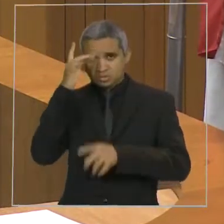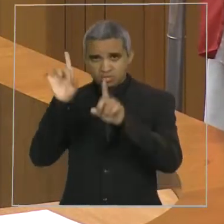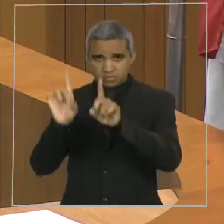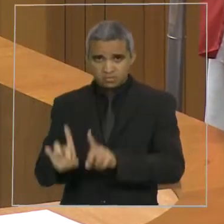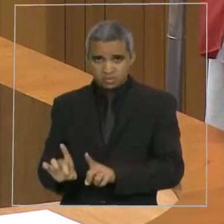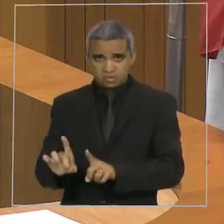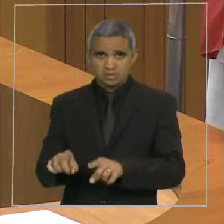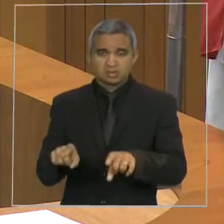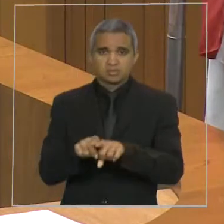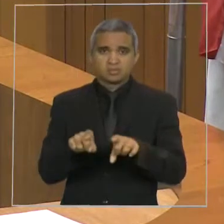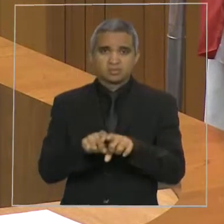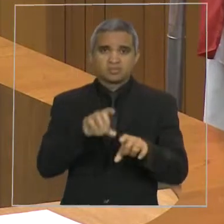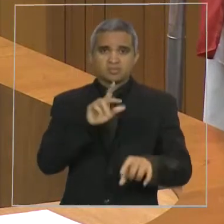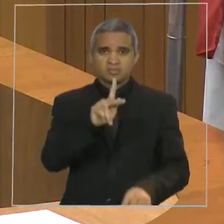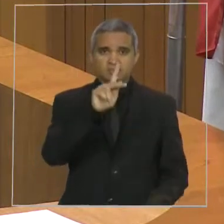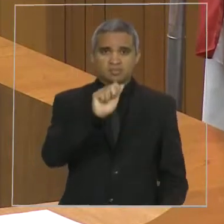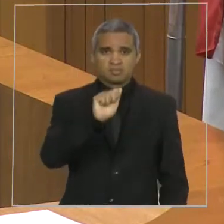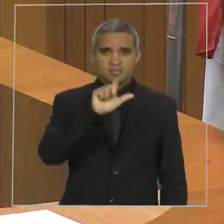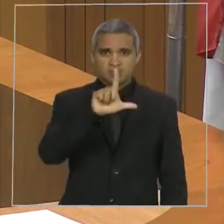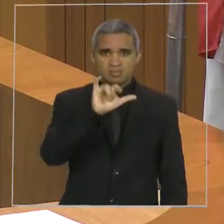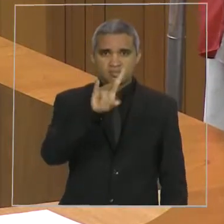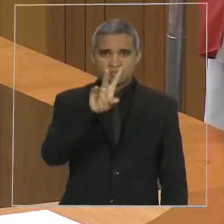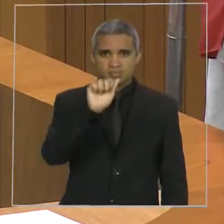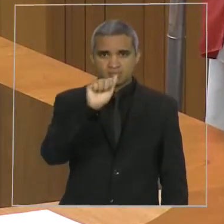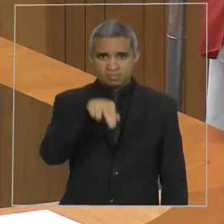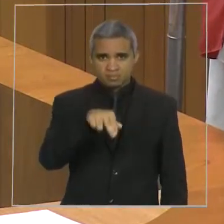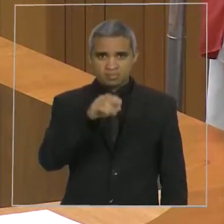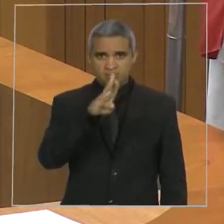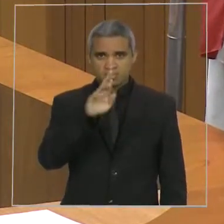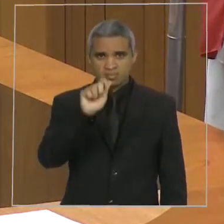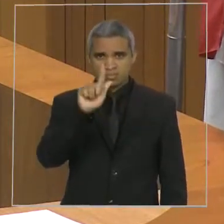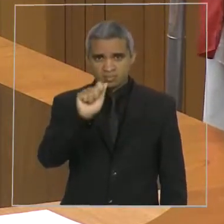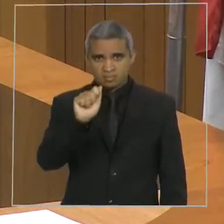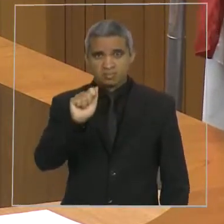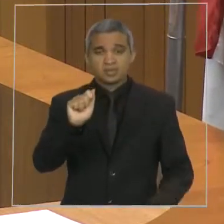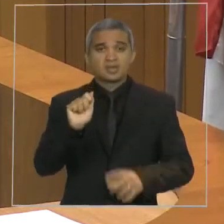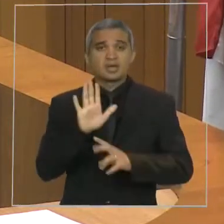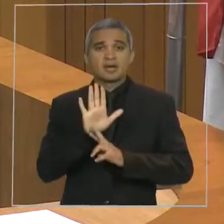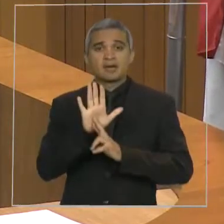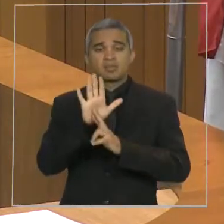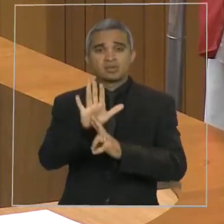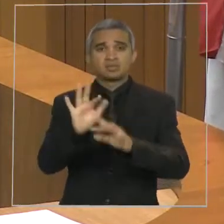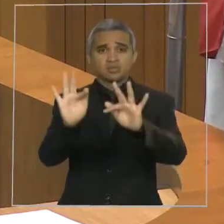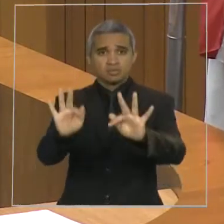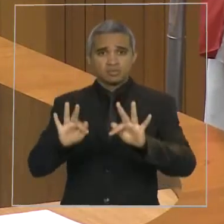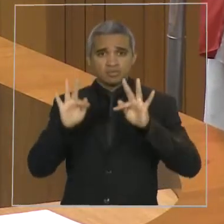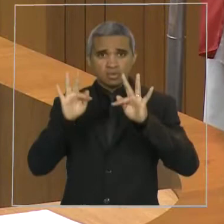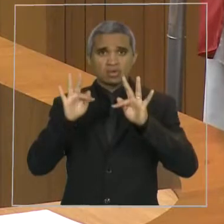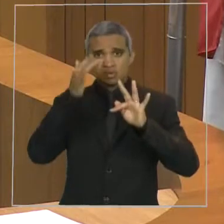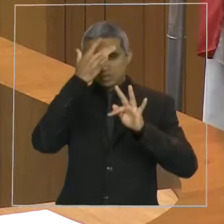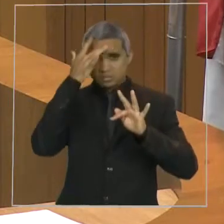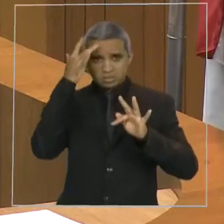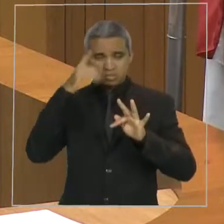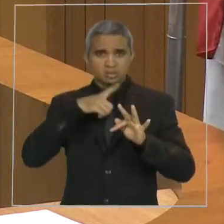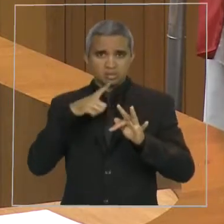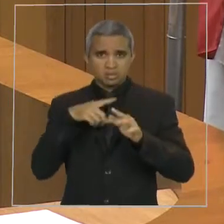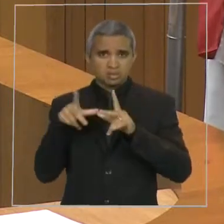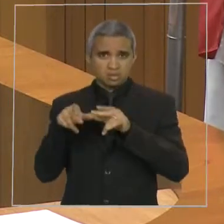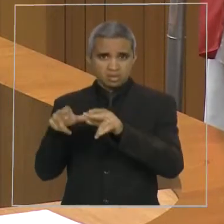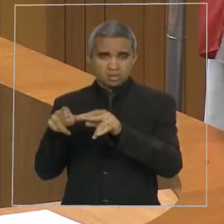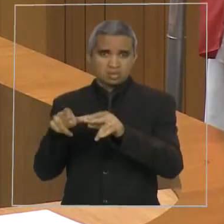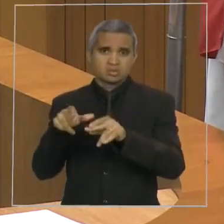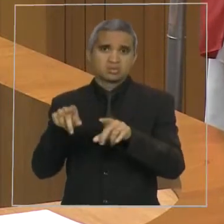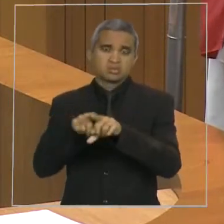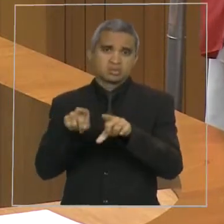Braga, representando o Fórum Metropolitano das Entidades de Pessoa com Deficiência e Patologia, a senhora